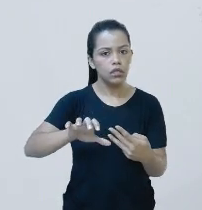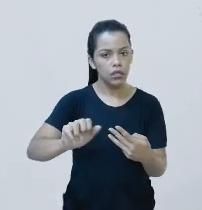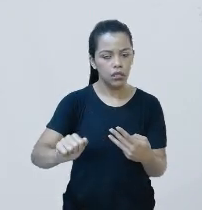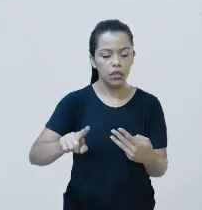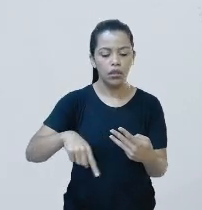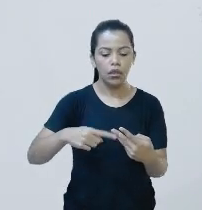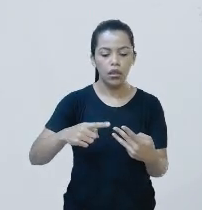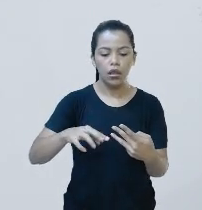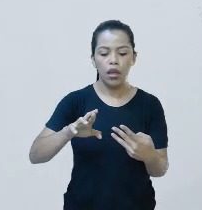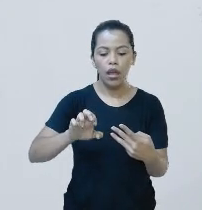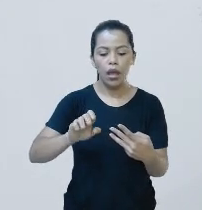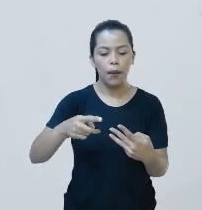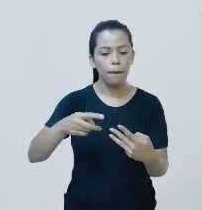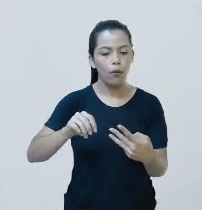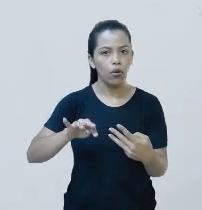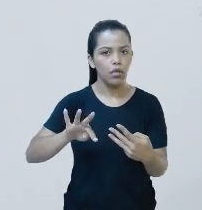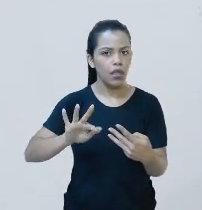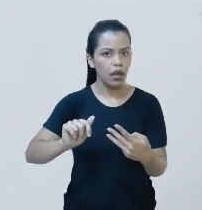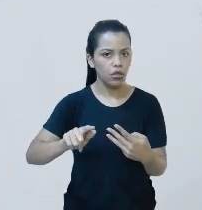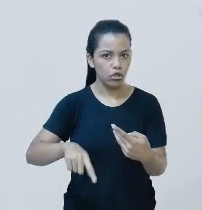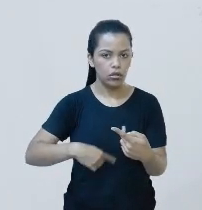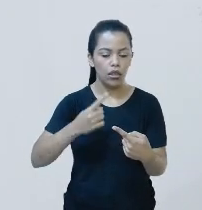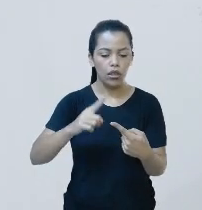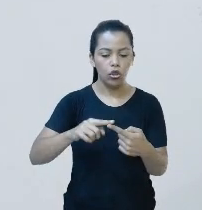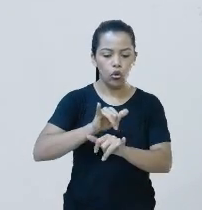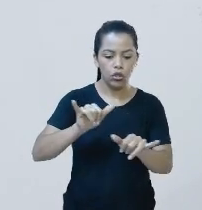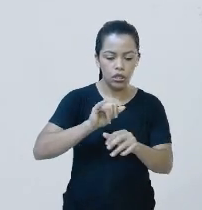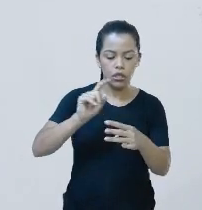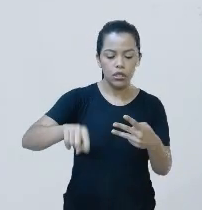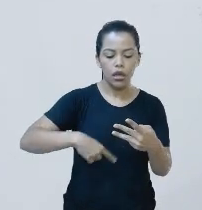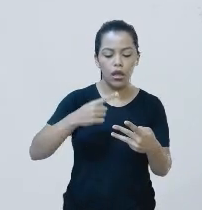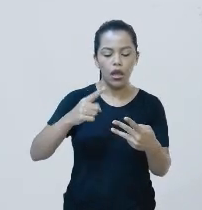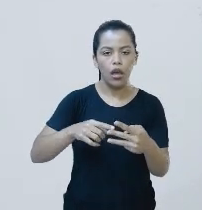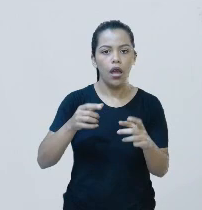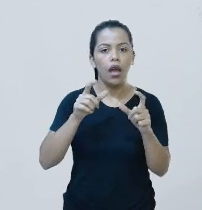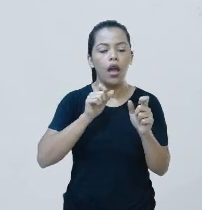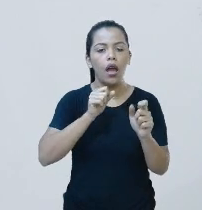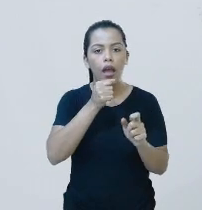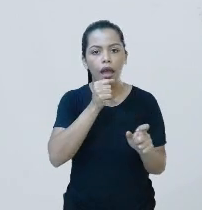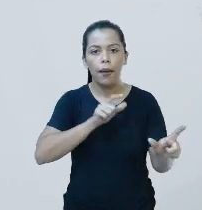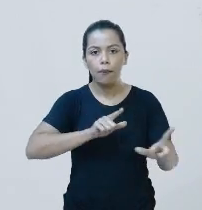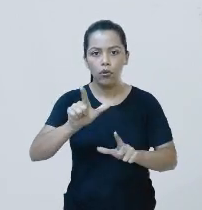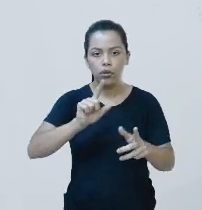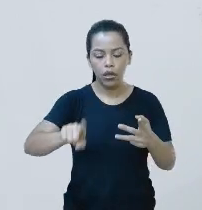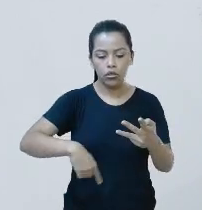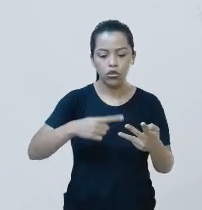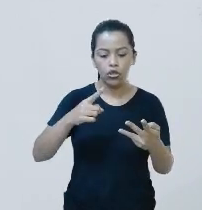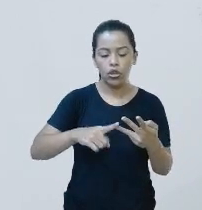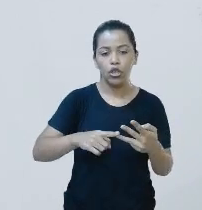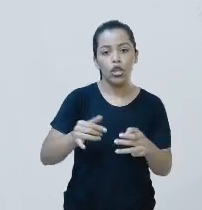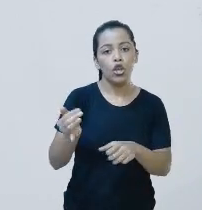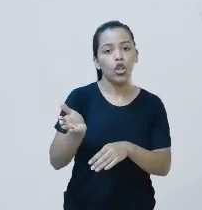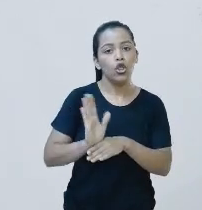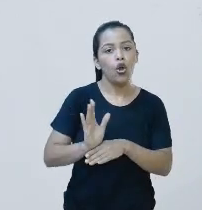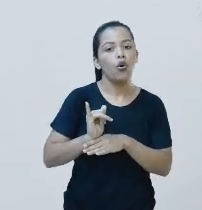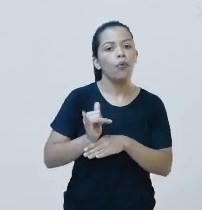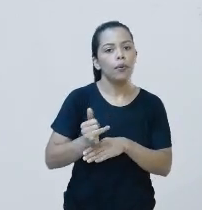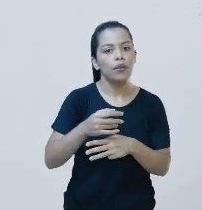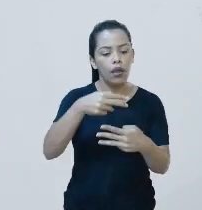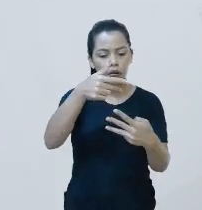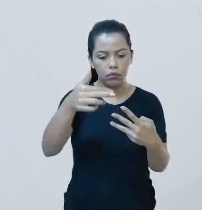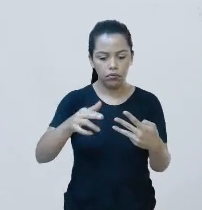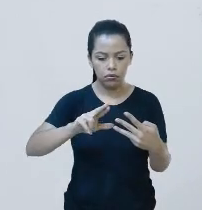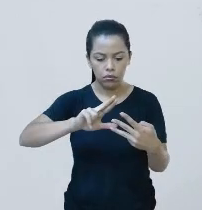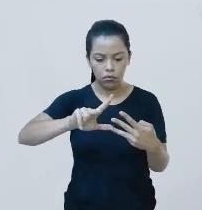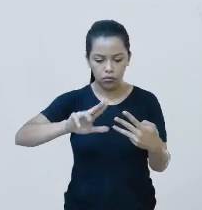a reportagem e o documentário. Aí tem aqui aquela perguntinha inicial. Você sabe qual